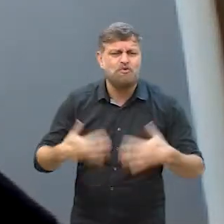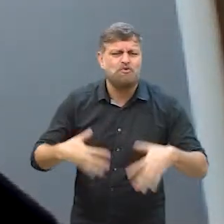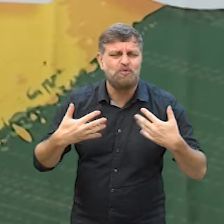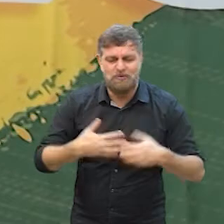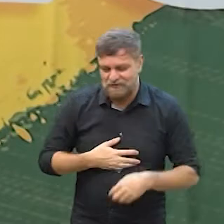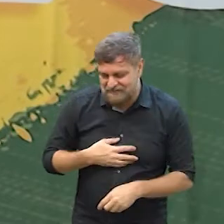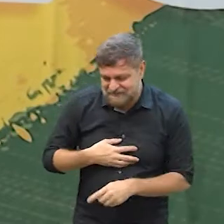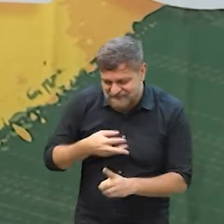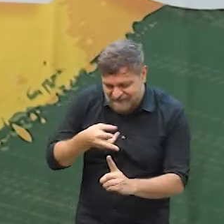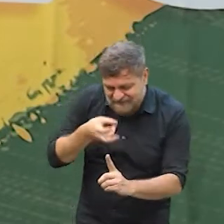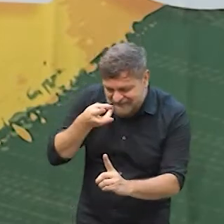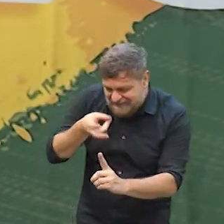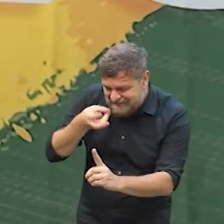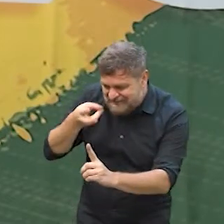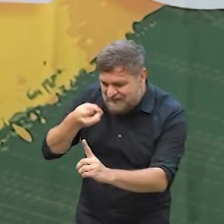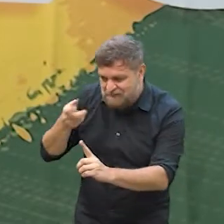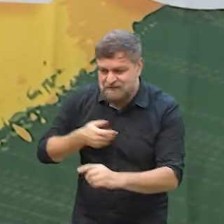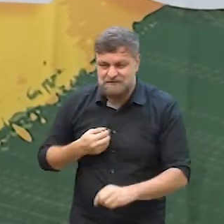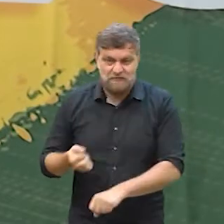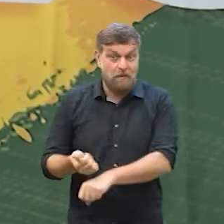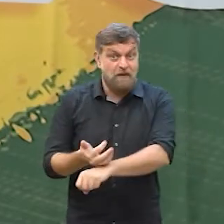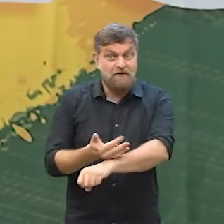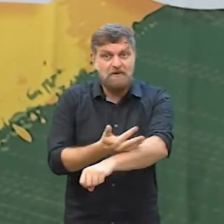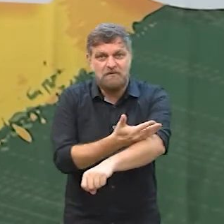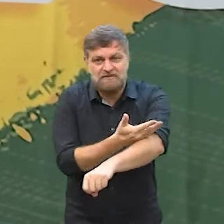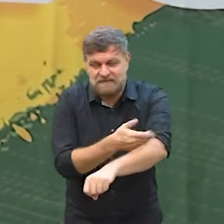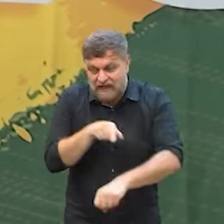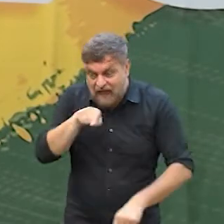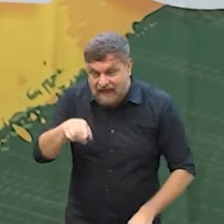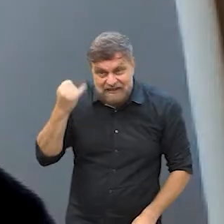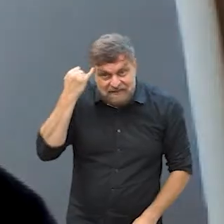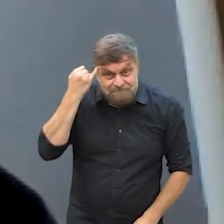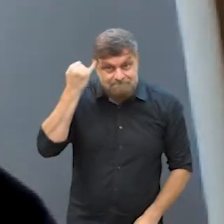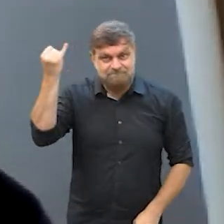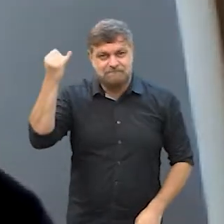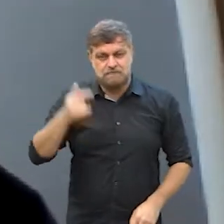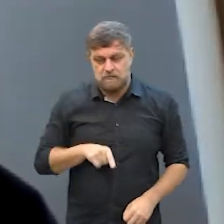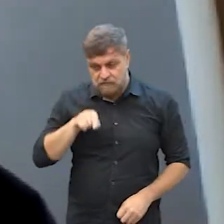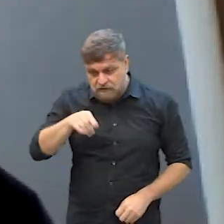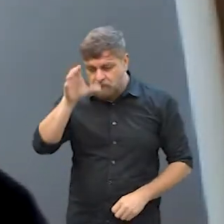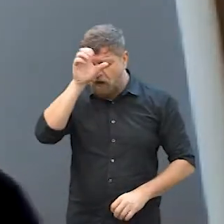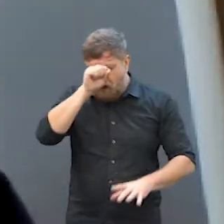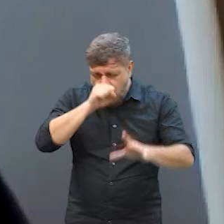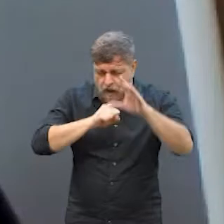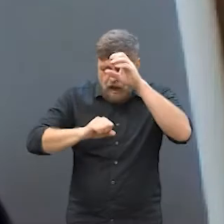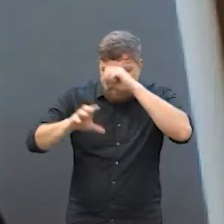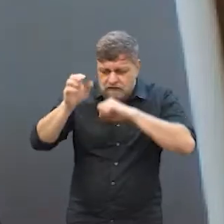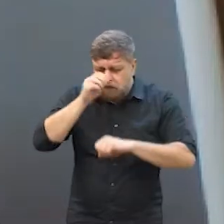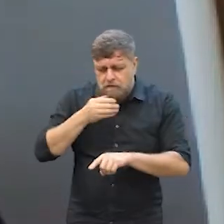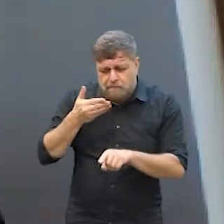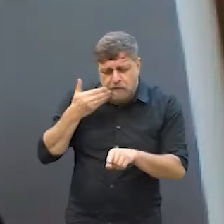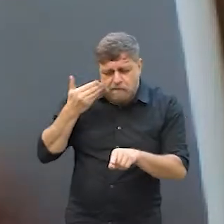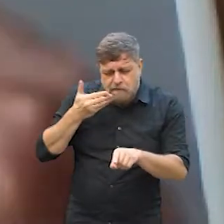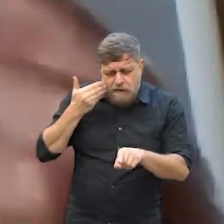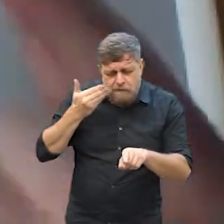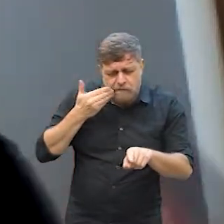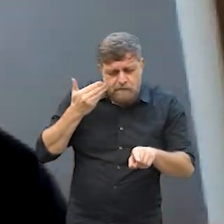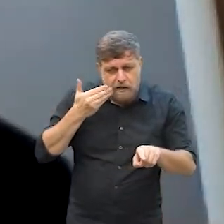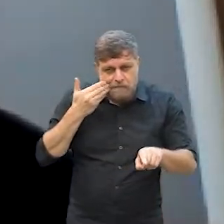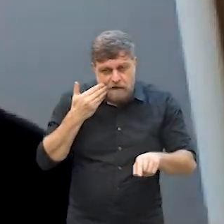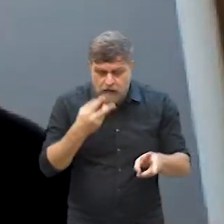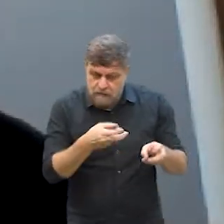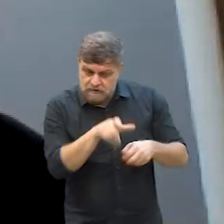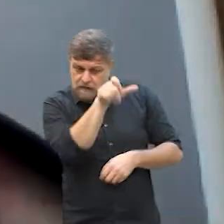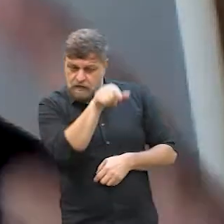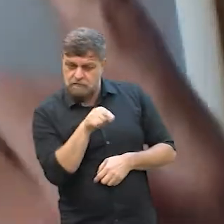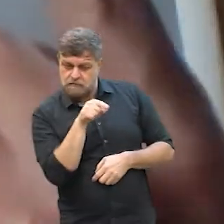deles. Nossa, é emocionante. E eles vão aprendendo direitinho a pensar nas necessidades